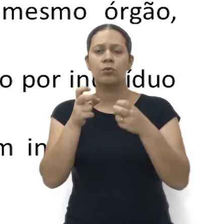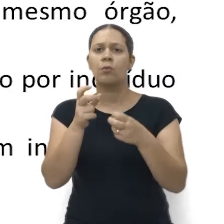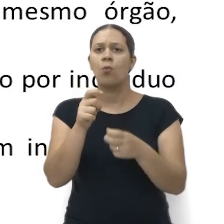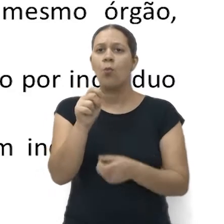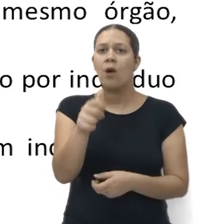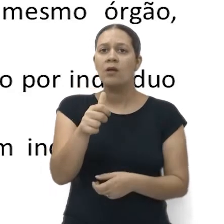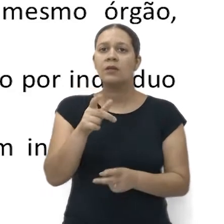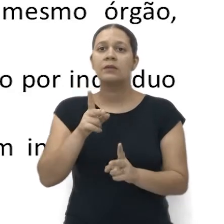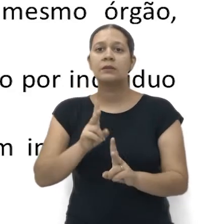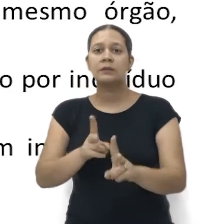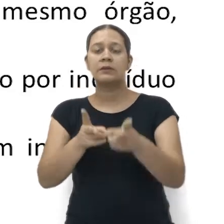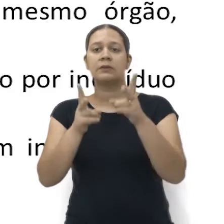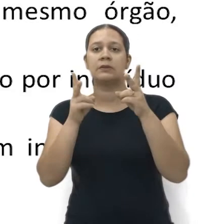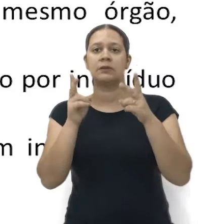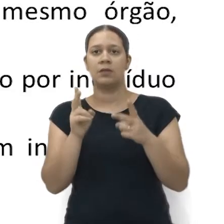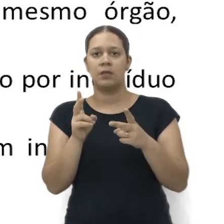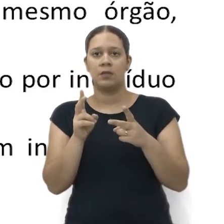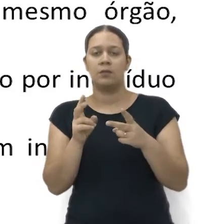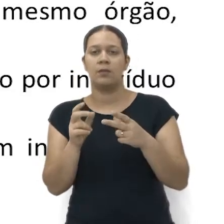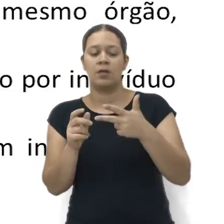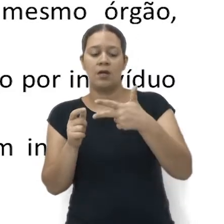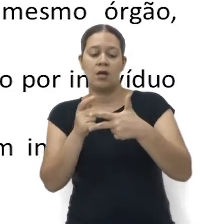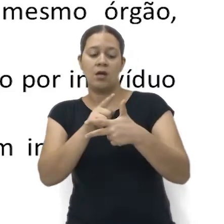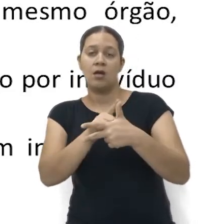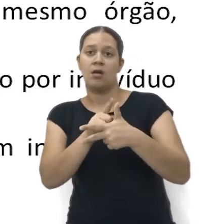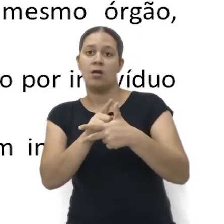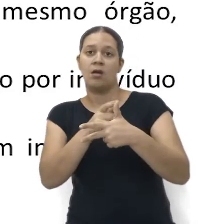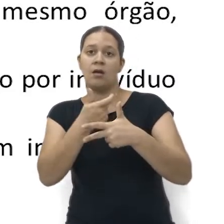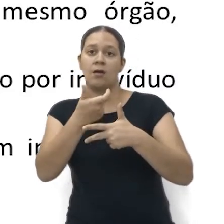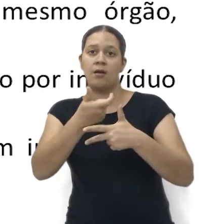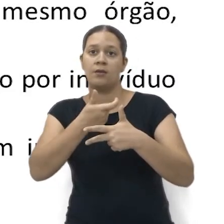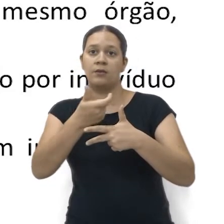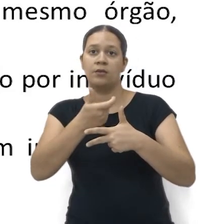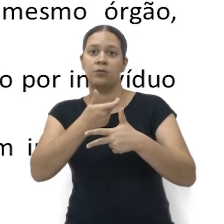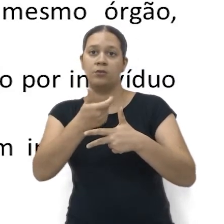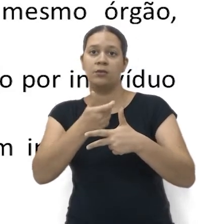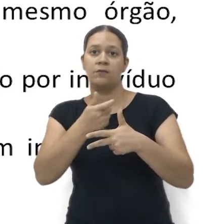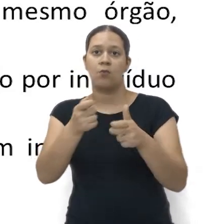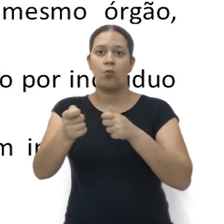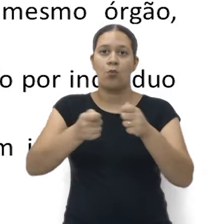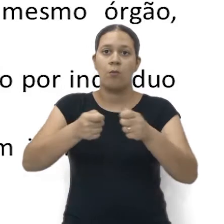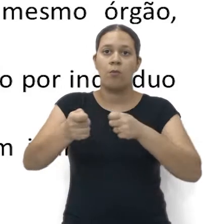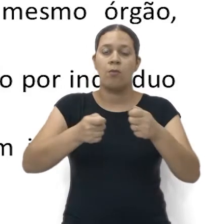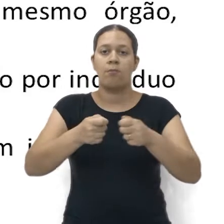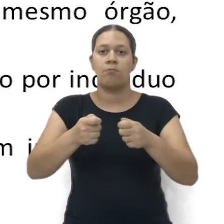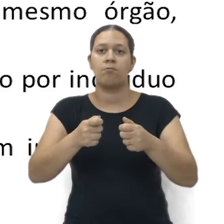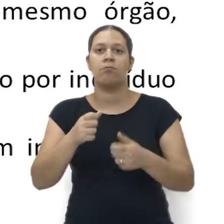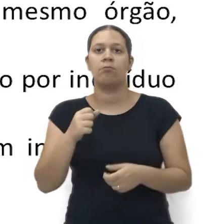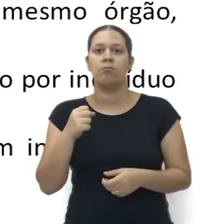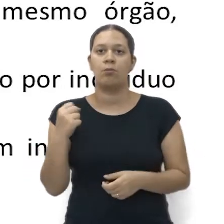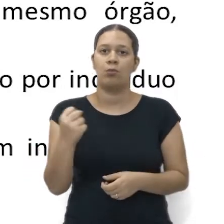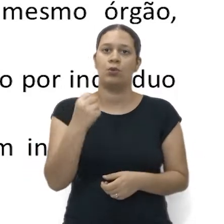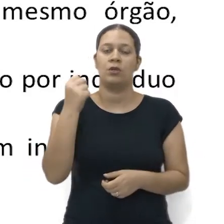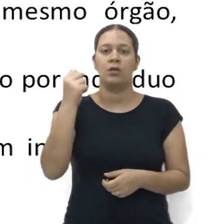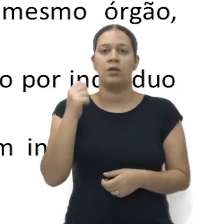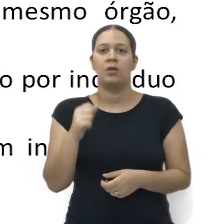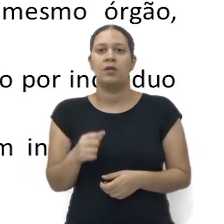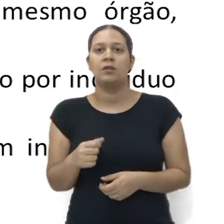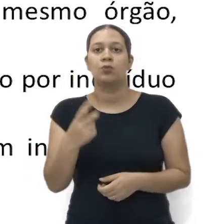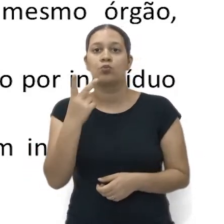quase sempre é o executivo que está controlando os outros poderes. No caso brasileiro, nós temos